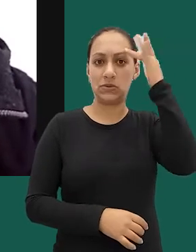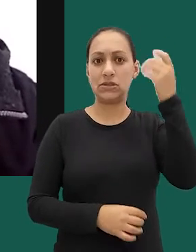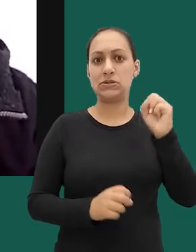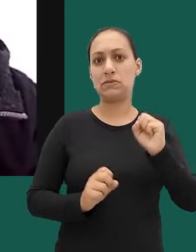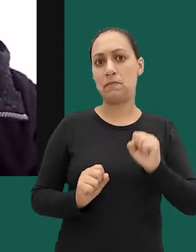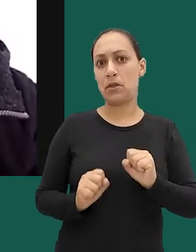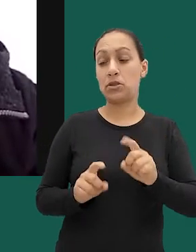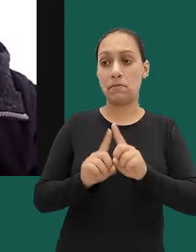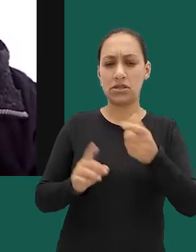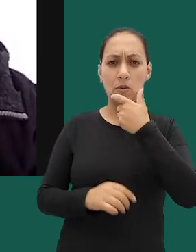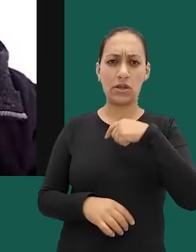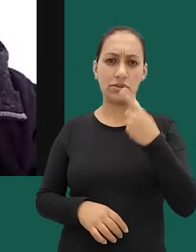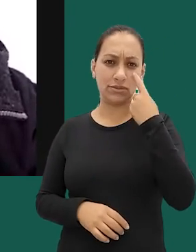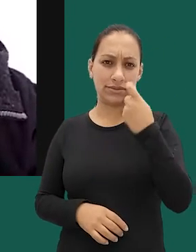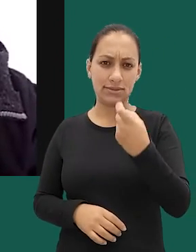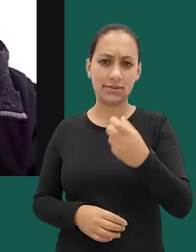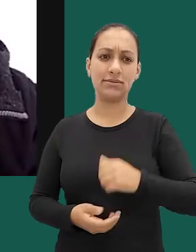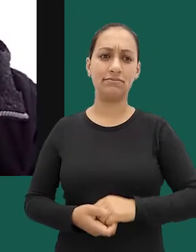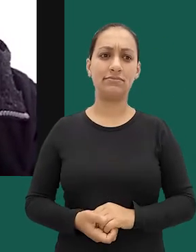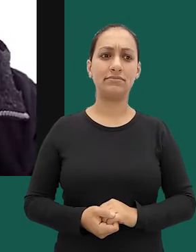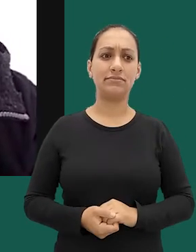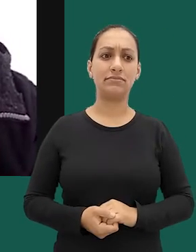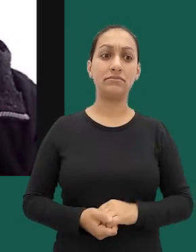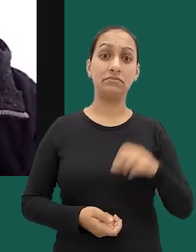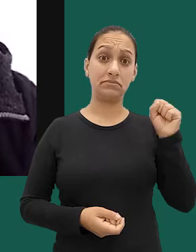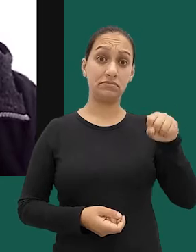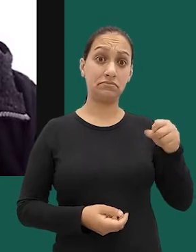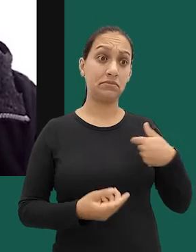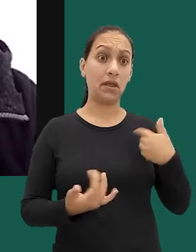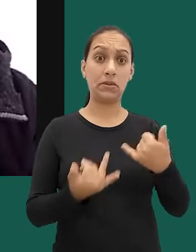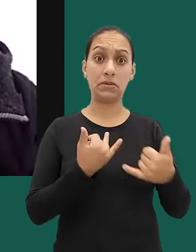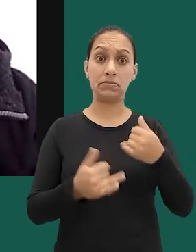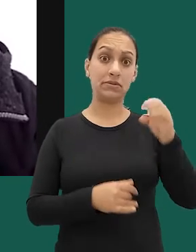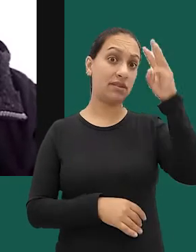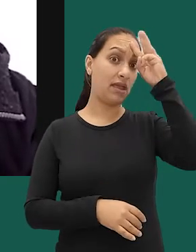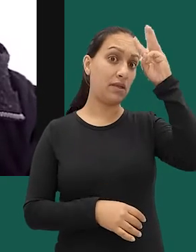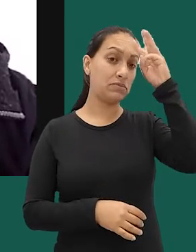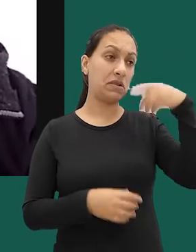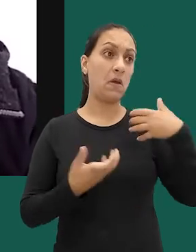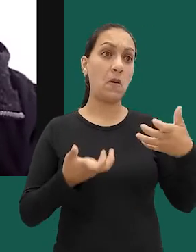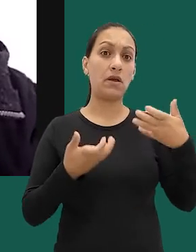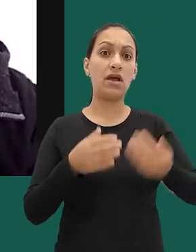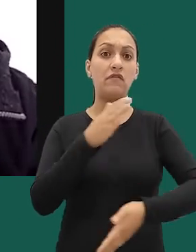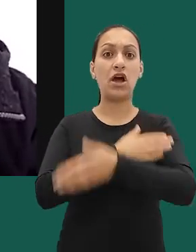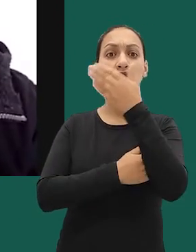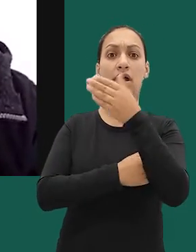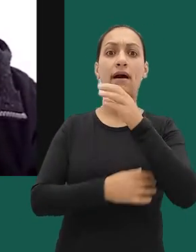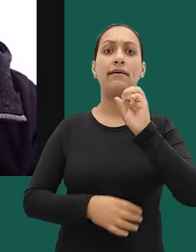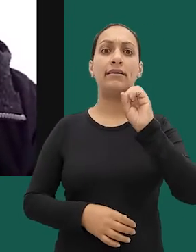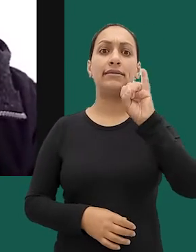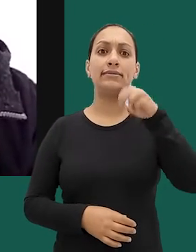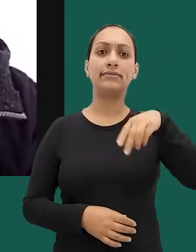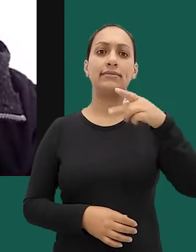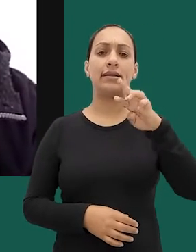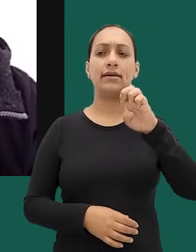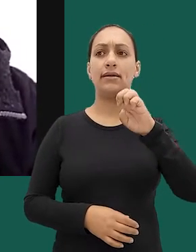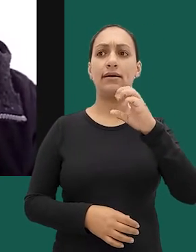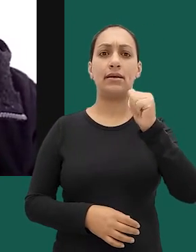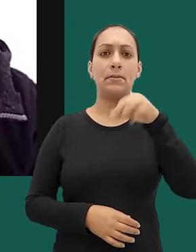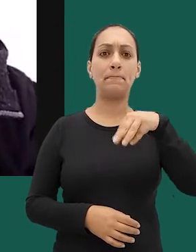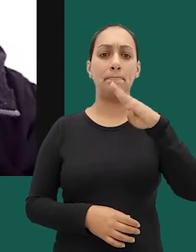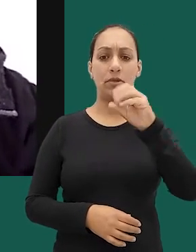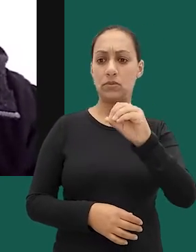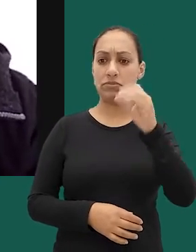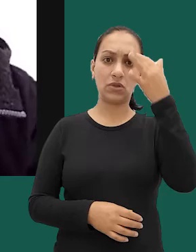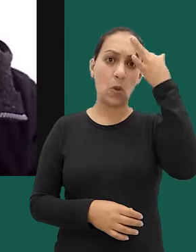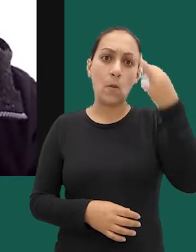é até interessante. Sim. Às vezes tá lá no terceiro ano, né? Quer fazer um intercâmbio e às vezes não entende ou não sabe, ou não quer